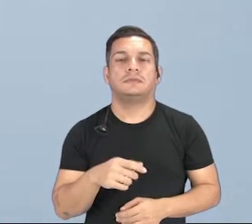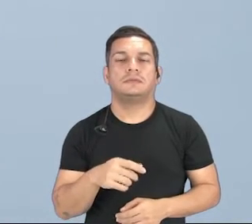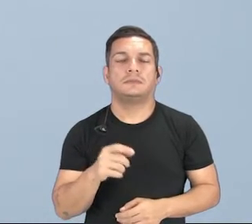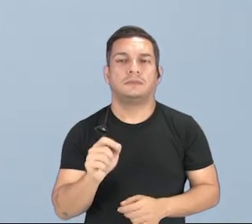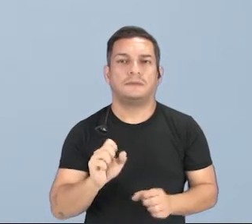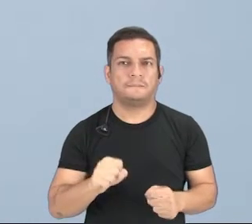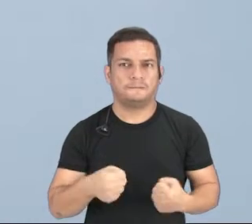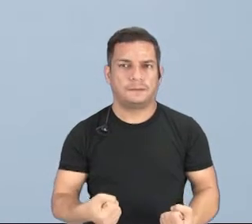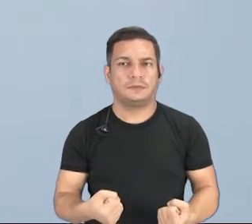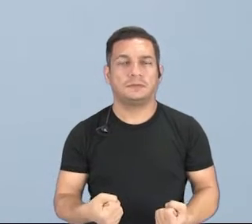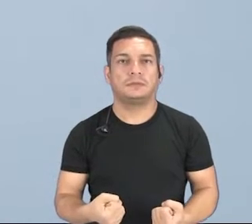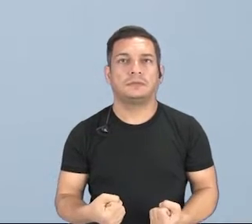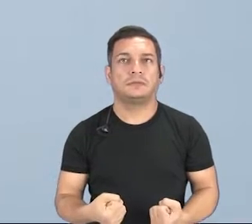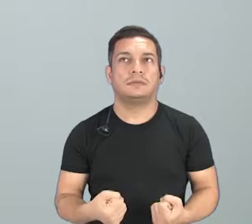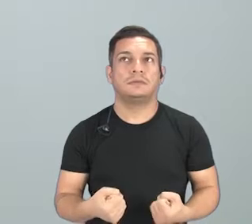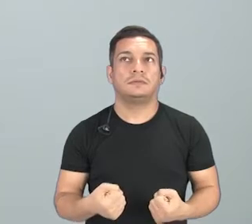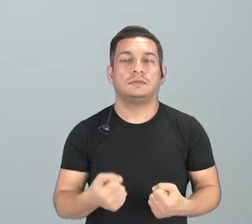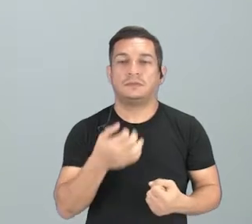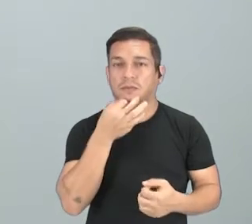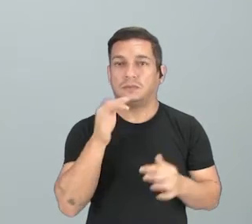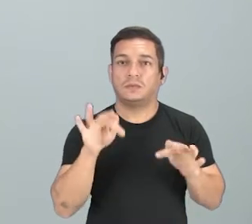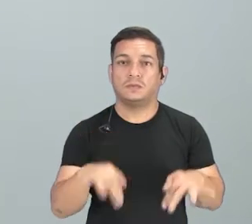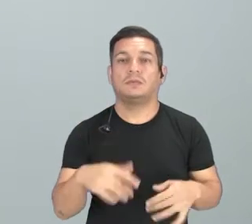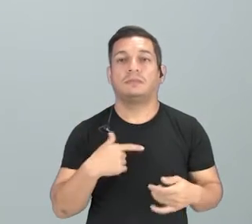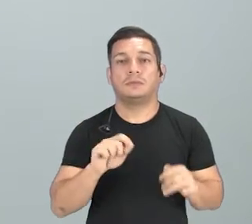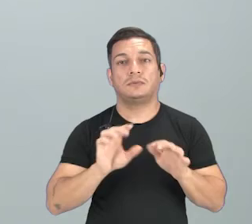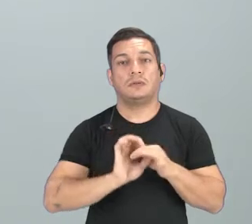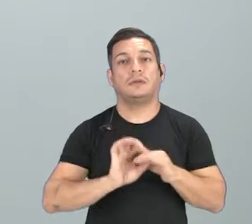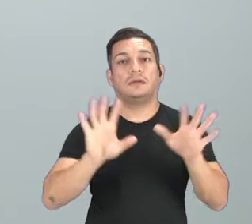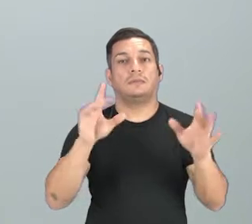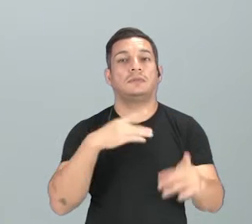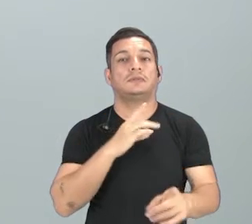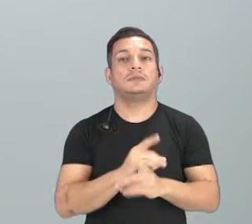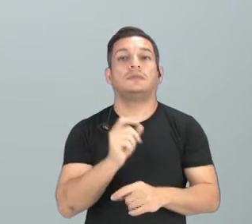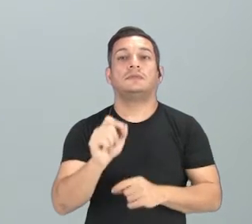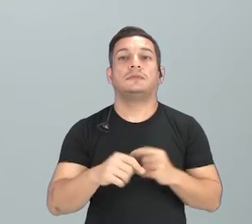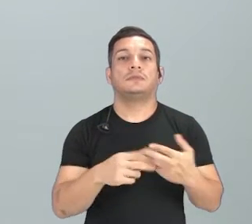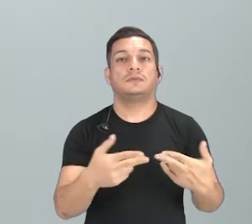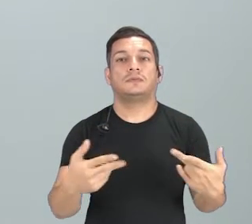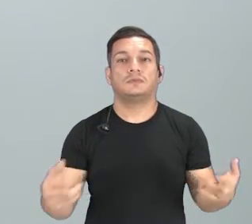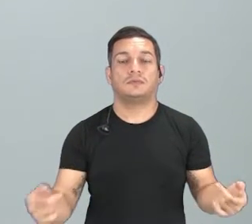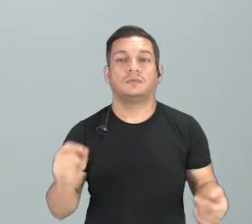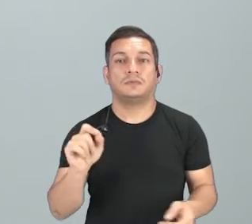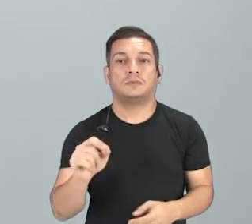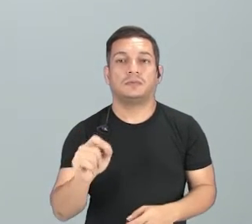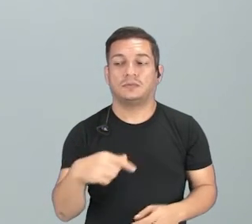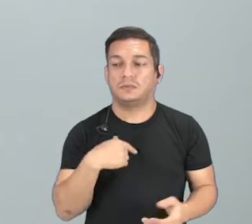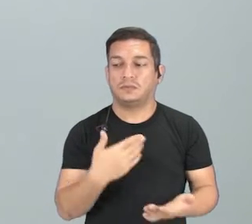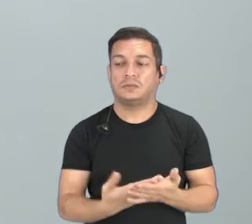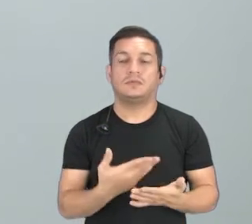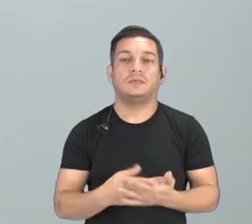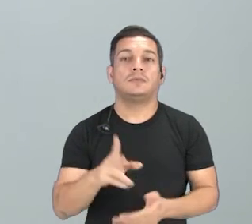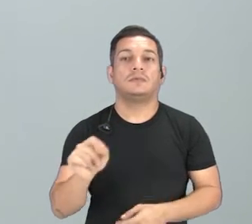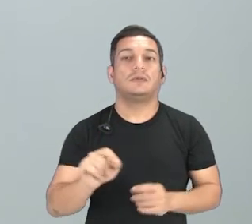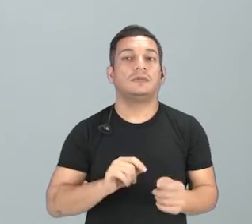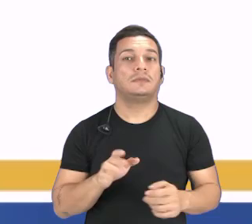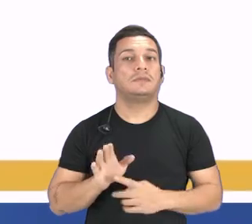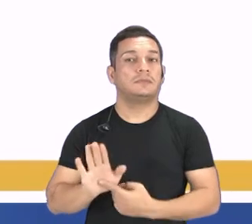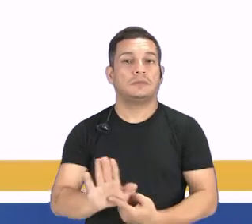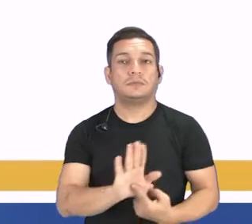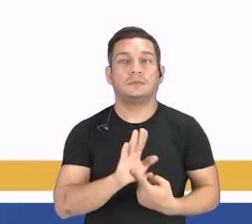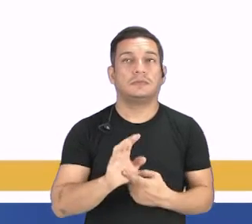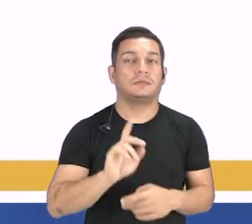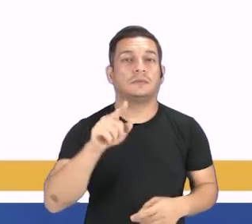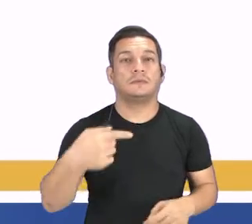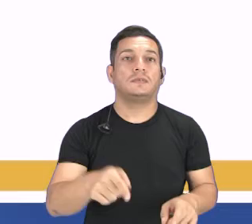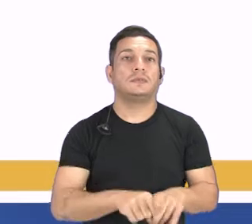impulsionando ele, forçando as conclusões. Ele tem que ser livre para descobrir as coisas que o estudo vai indicando.